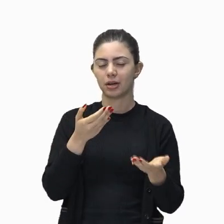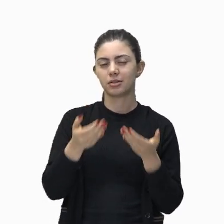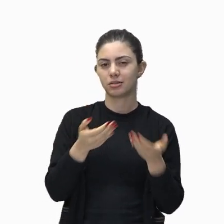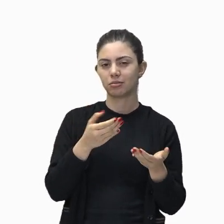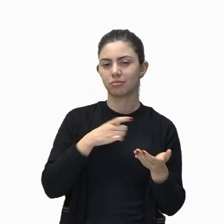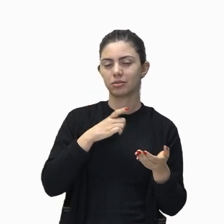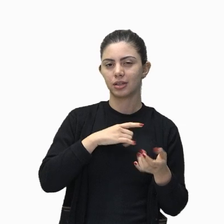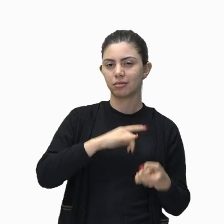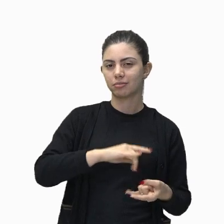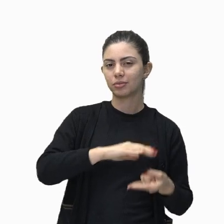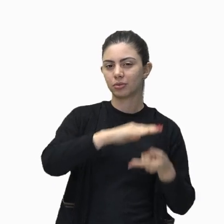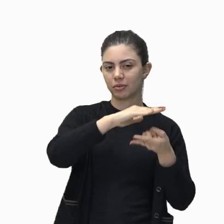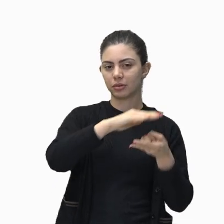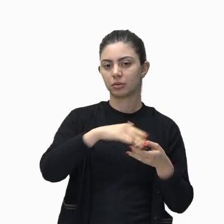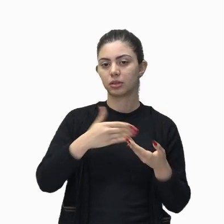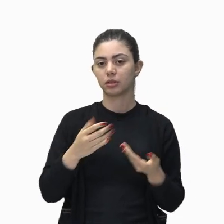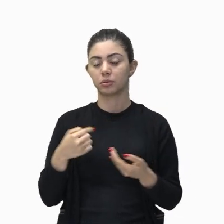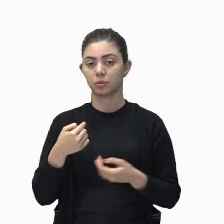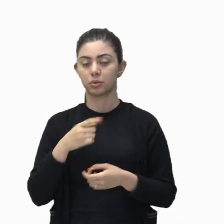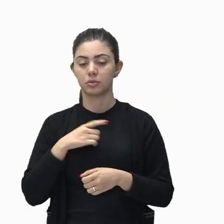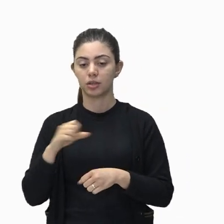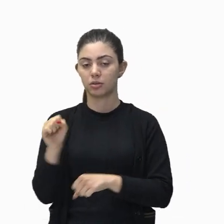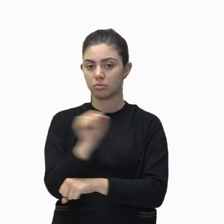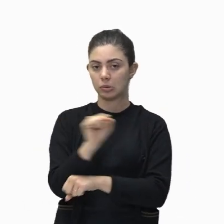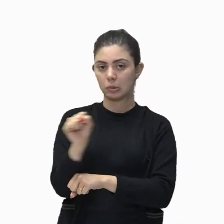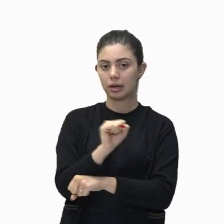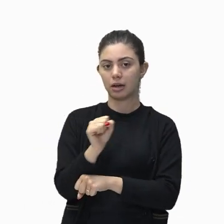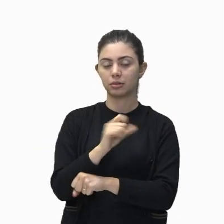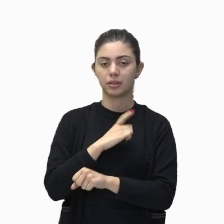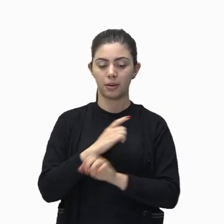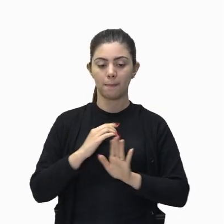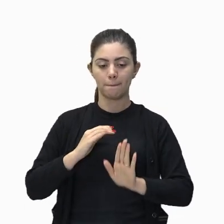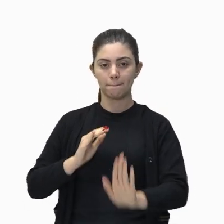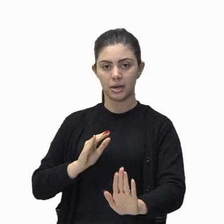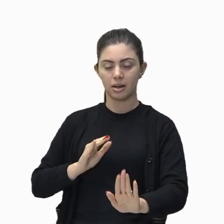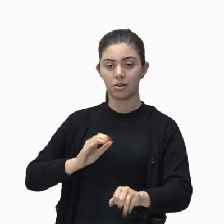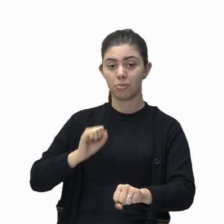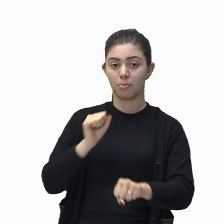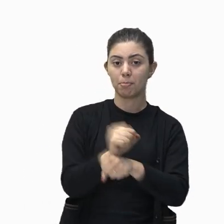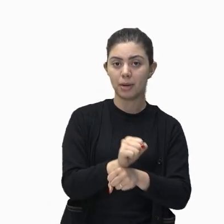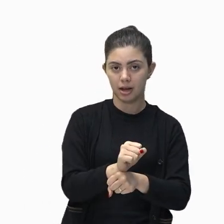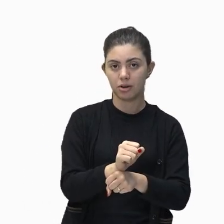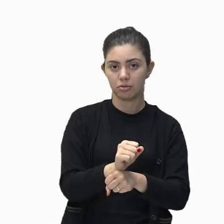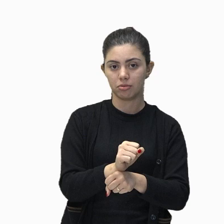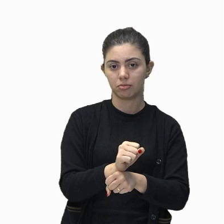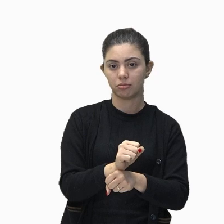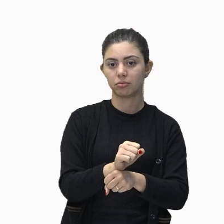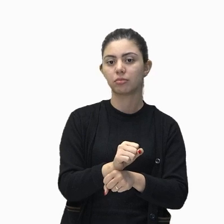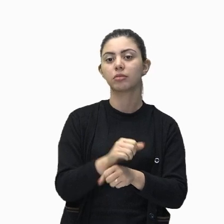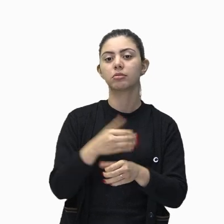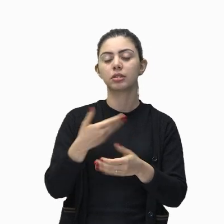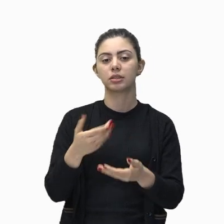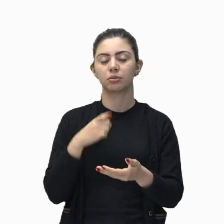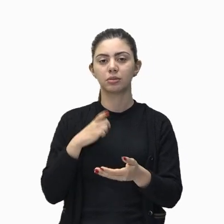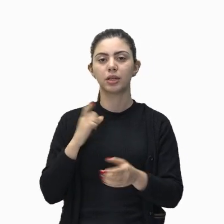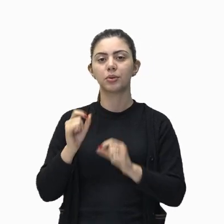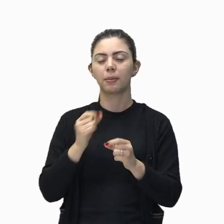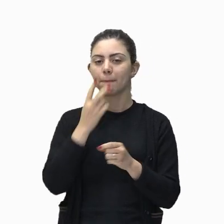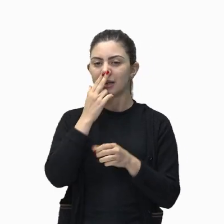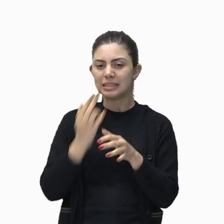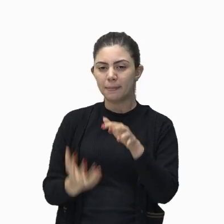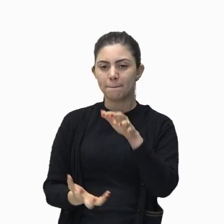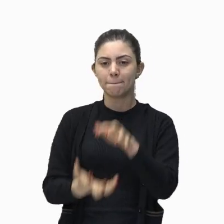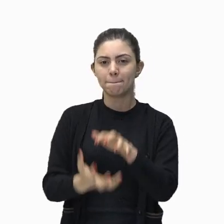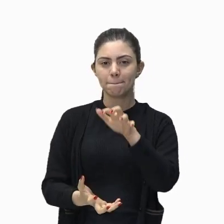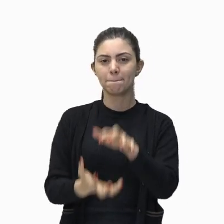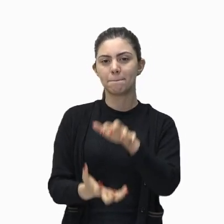o freio, o pistão de comando empurra o óleo da tubulação, que é o fluido, que acaba comprimindo as sapatas contra